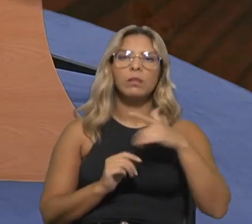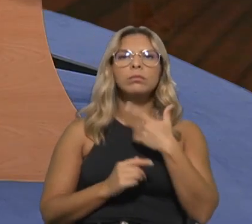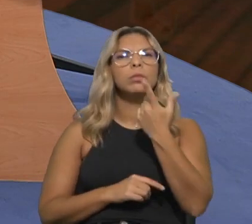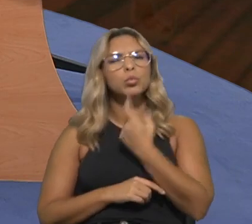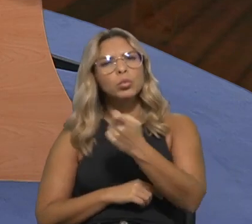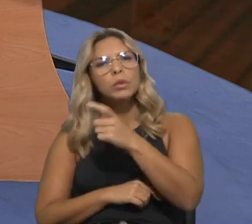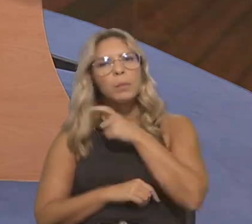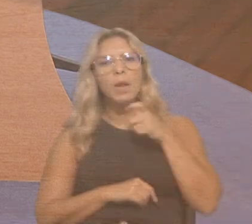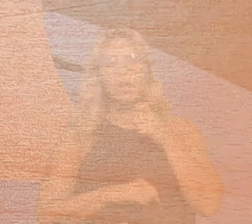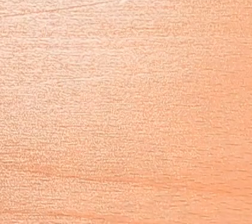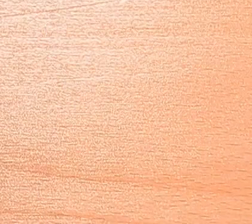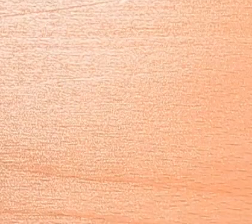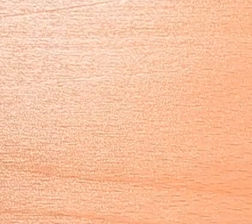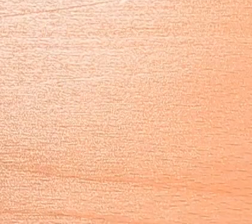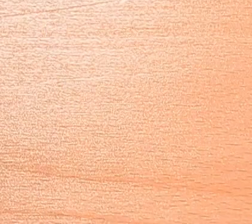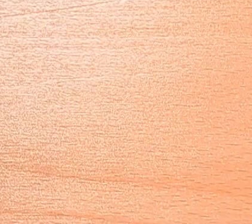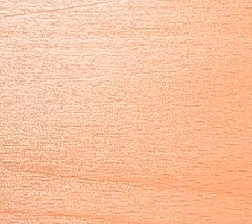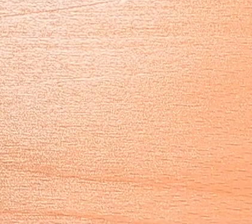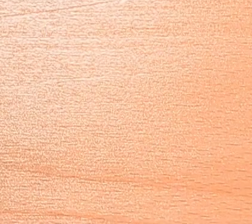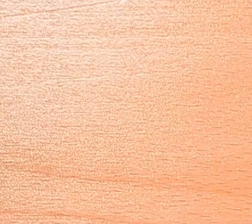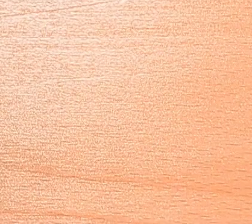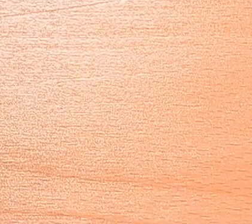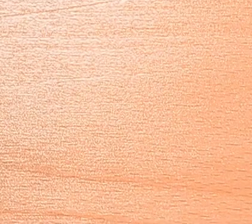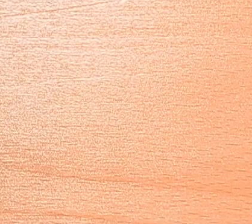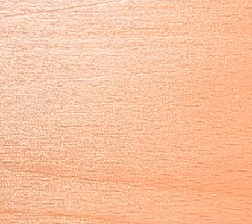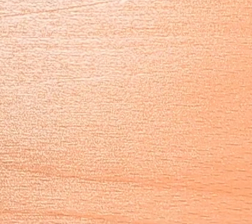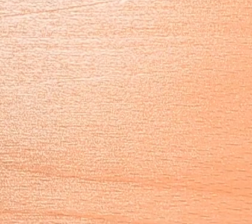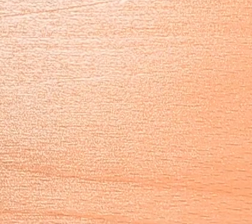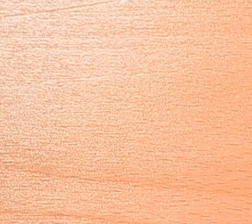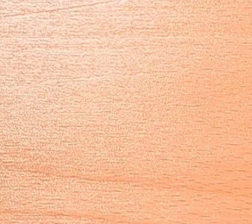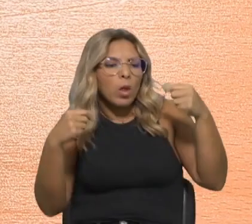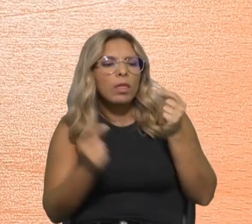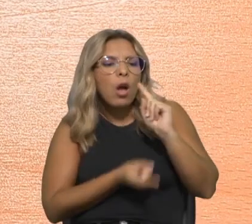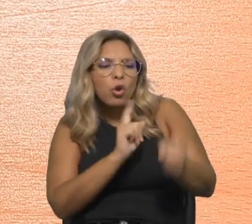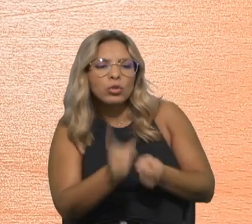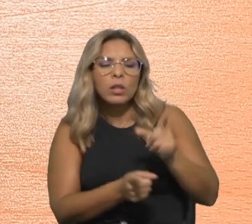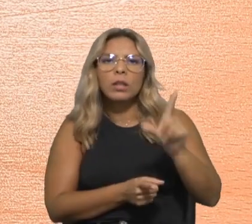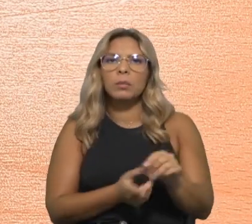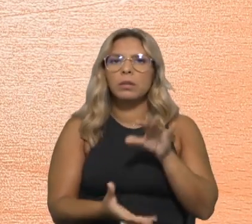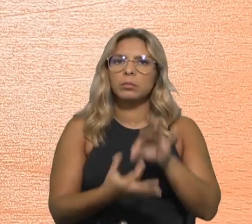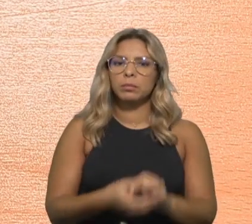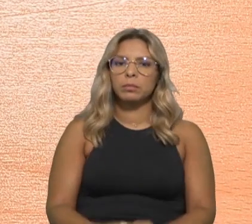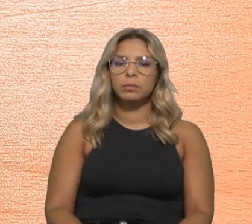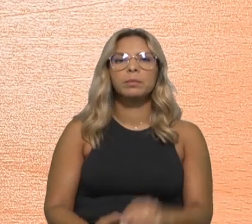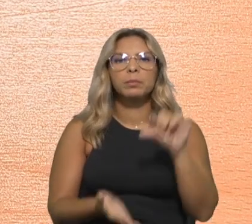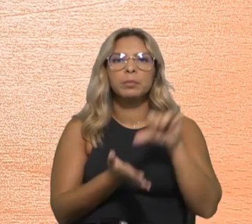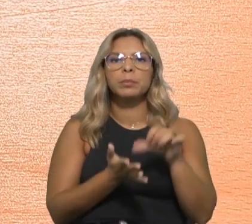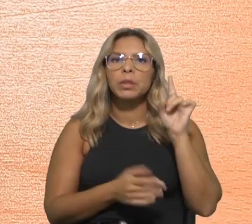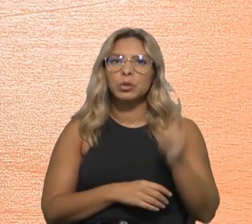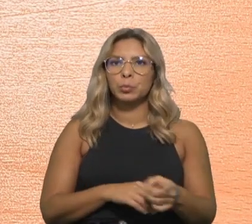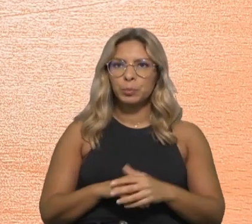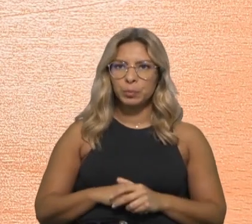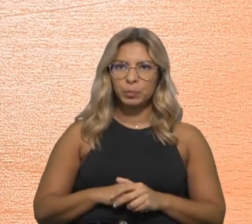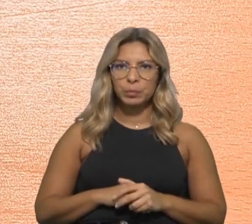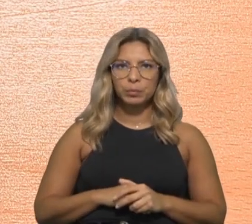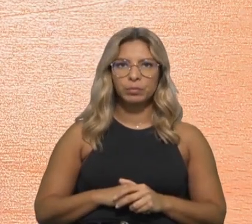pedia-lhe que nos dissesse que centro de espiritualidade é este e que atividades propõe sim o seminário Nossa senhor de